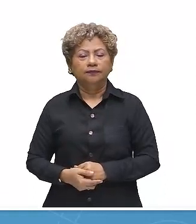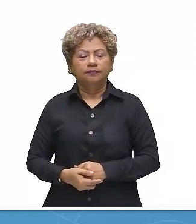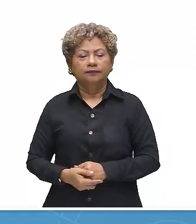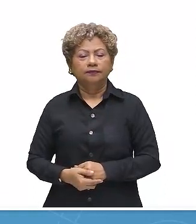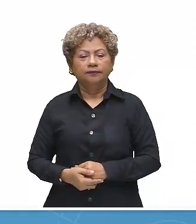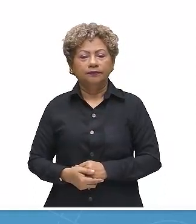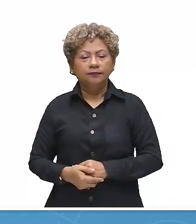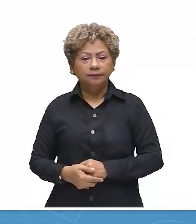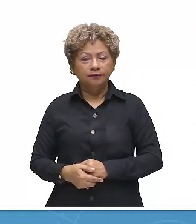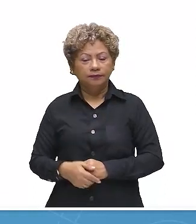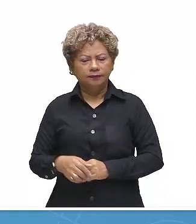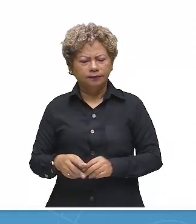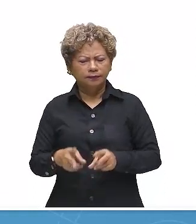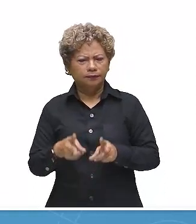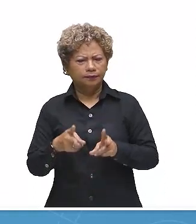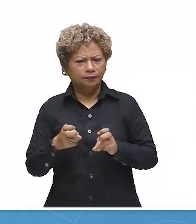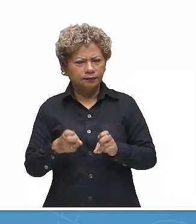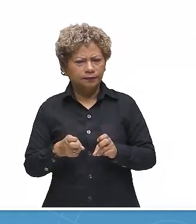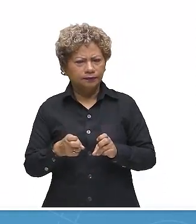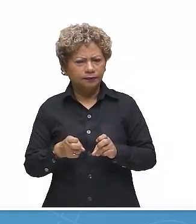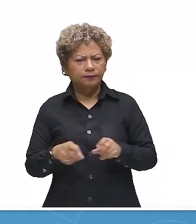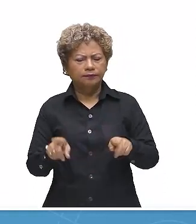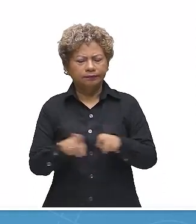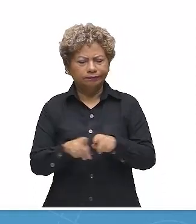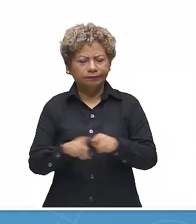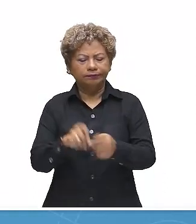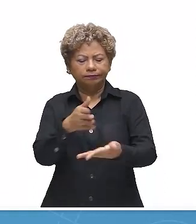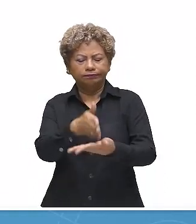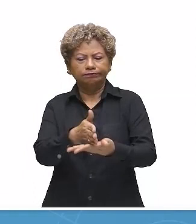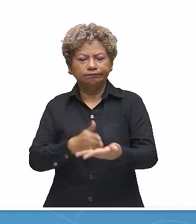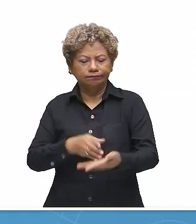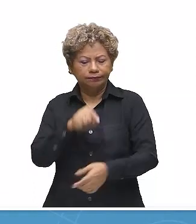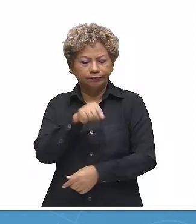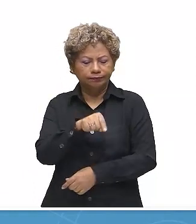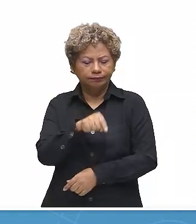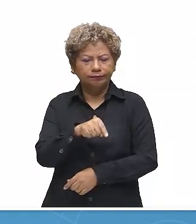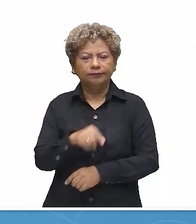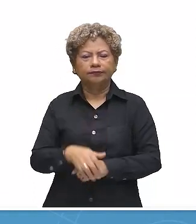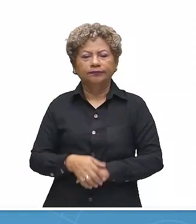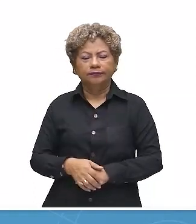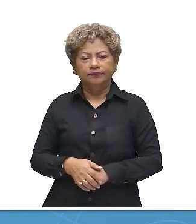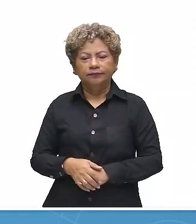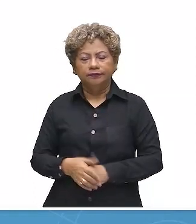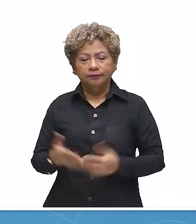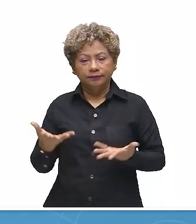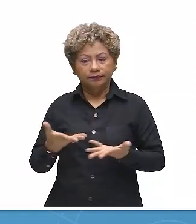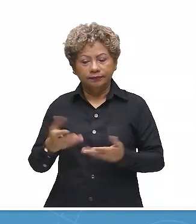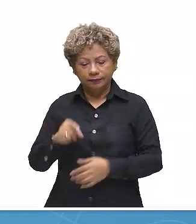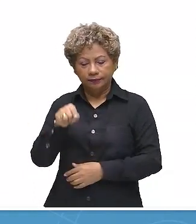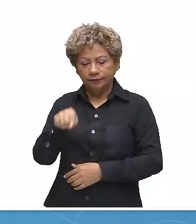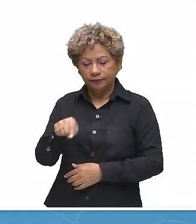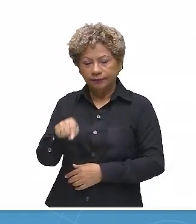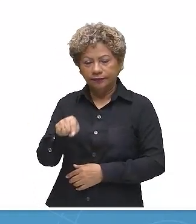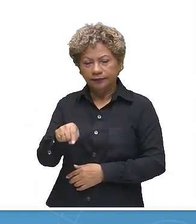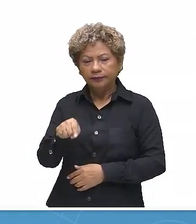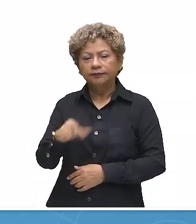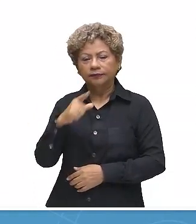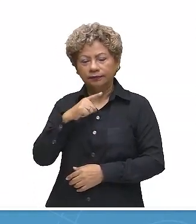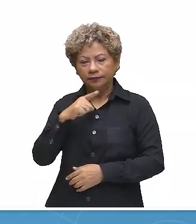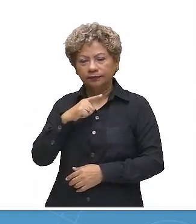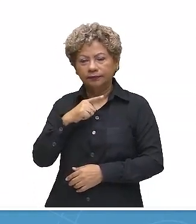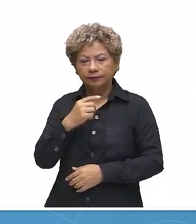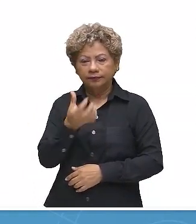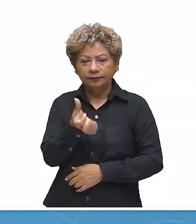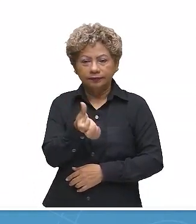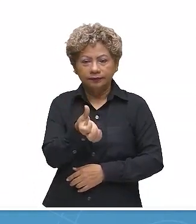se você olhar, você vai ver que está cheio pela metade. E aqui está dividido em 6